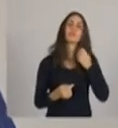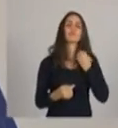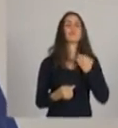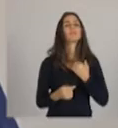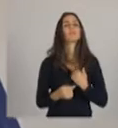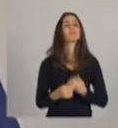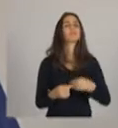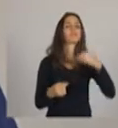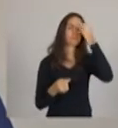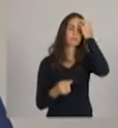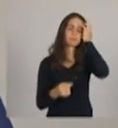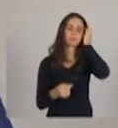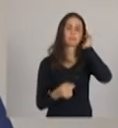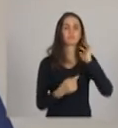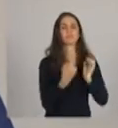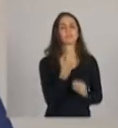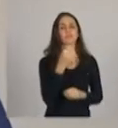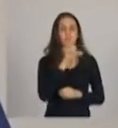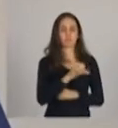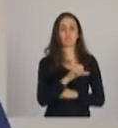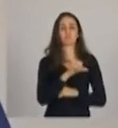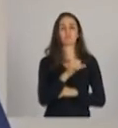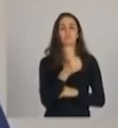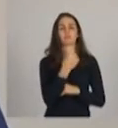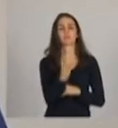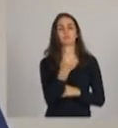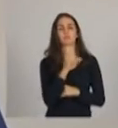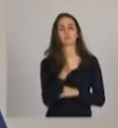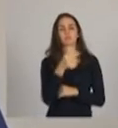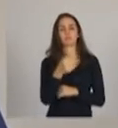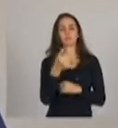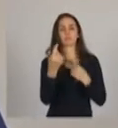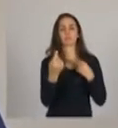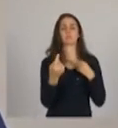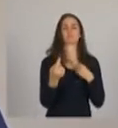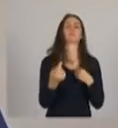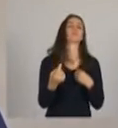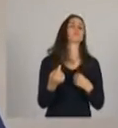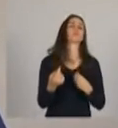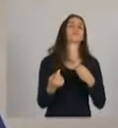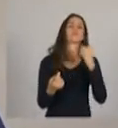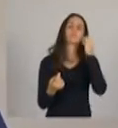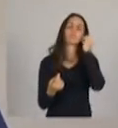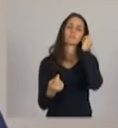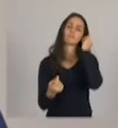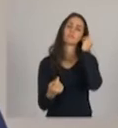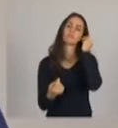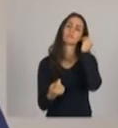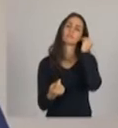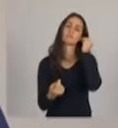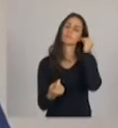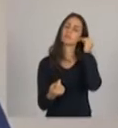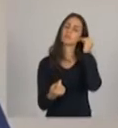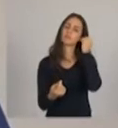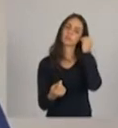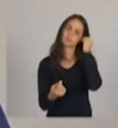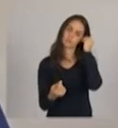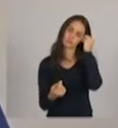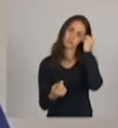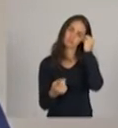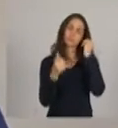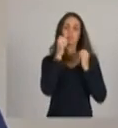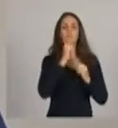1971, a senhora Mercedes Batista, que nasceu em 1920 e faleceu em 2014,